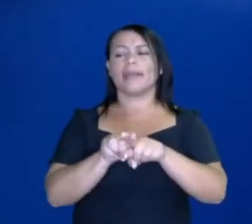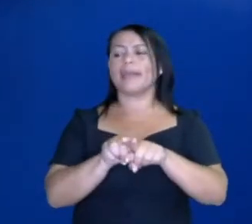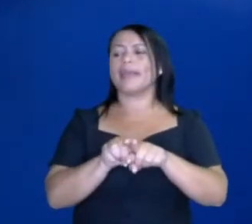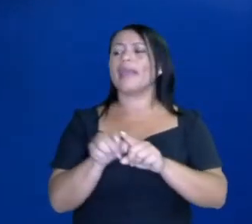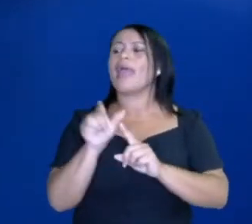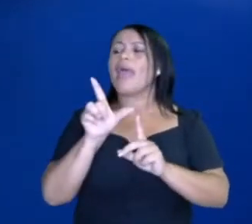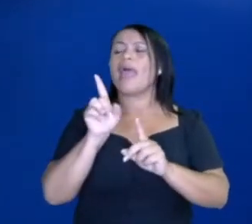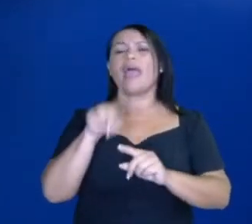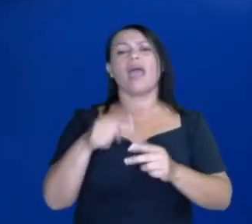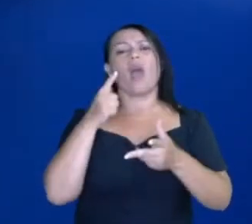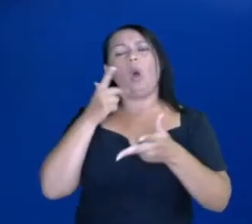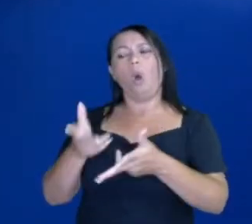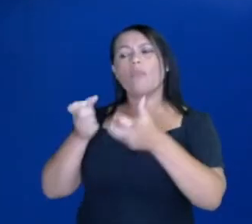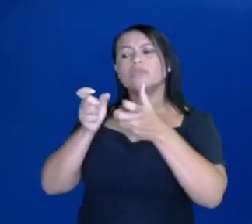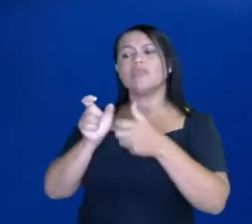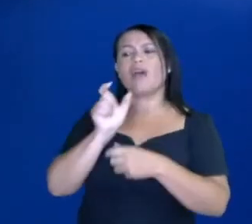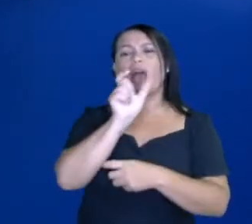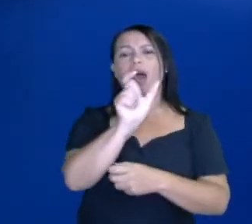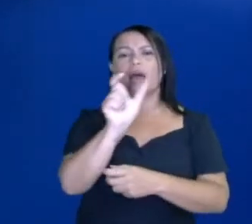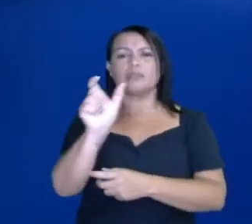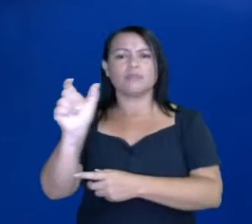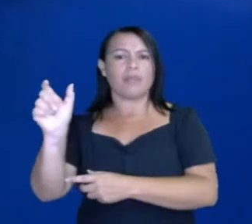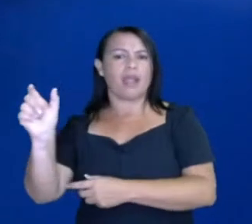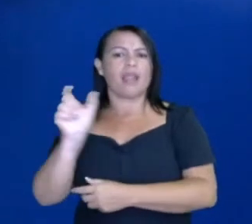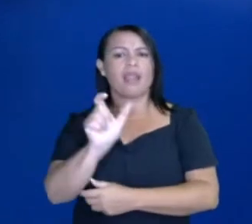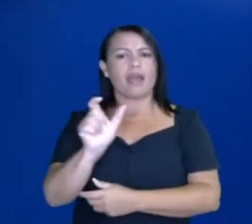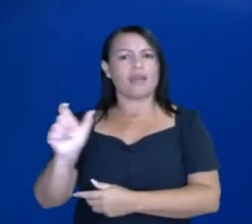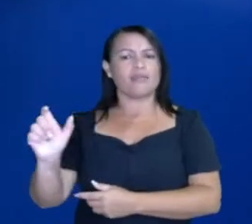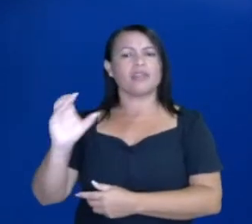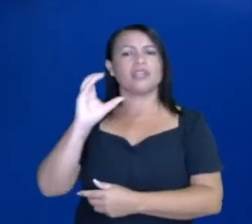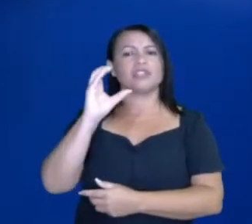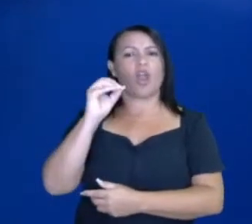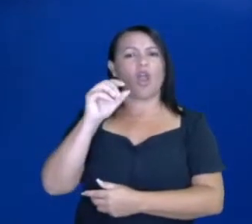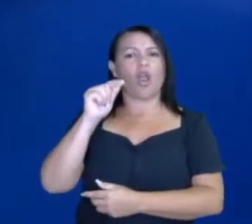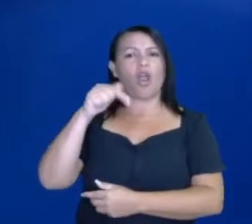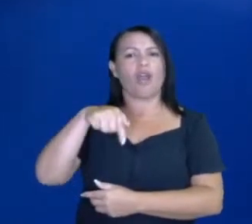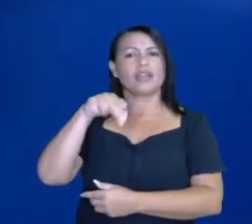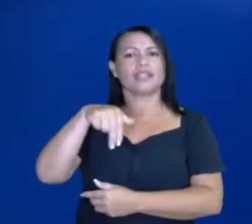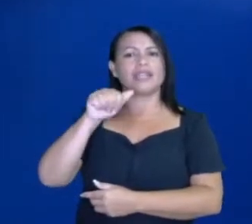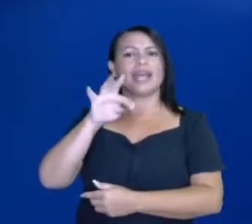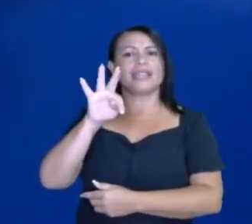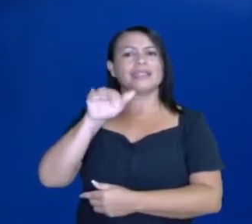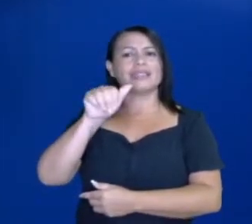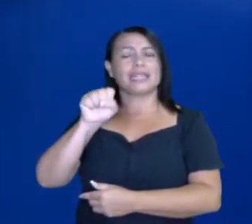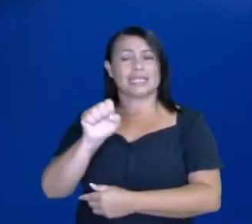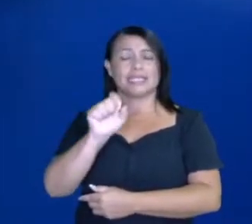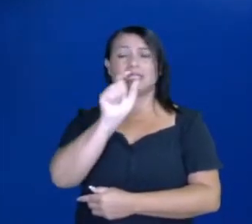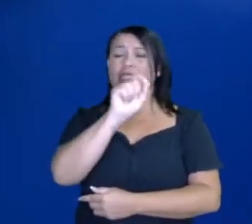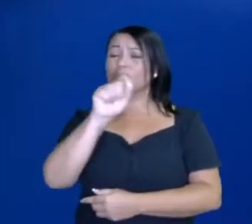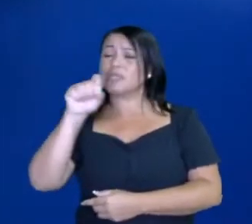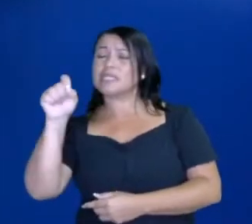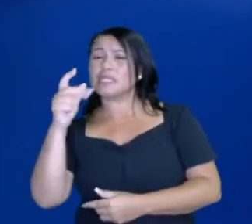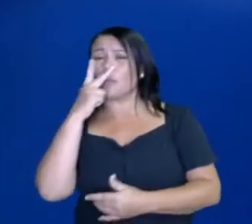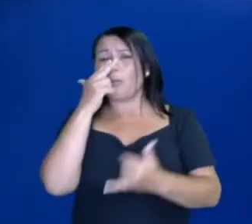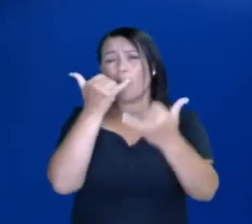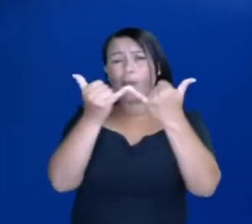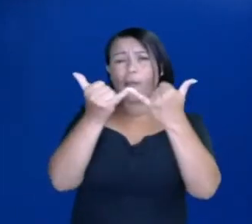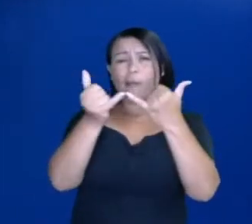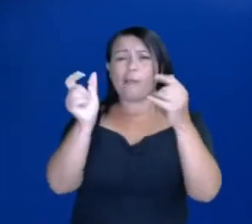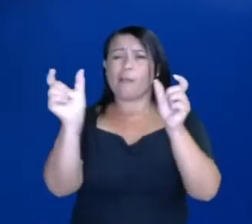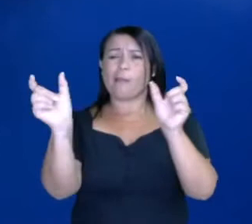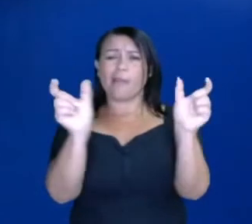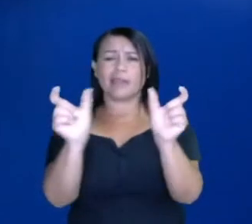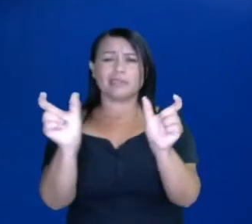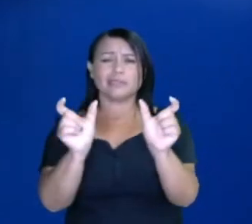ao observar as palavras cognatas, que são as palavras também escritas de forma semelhante ou